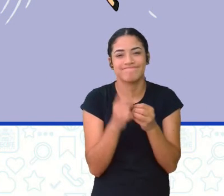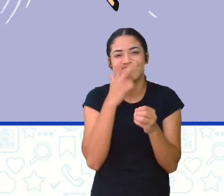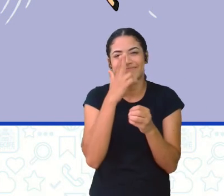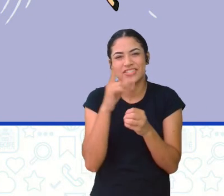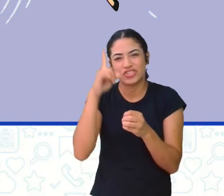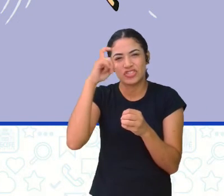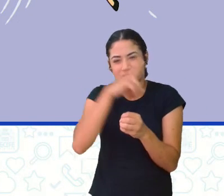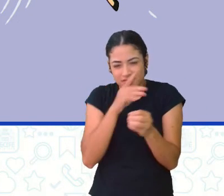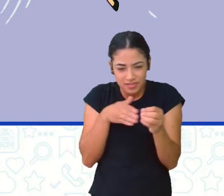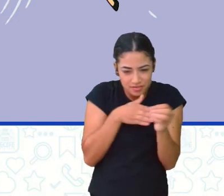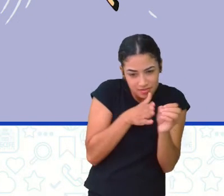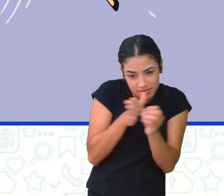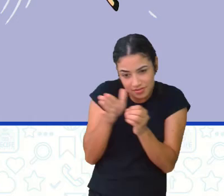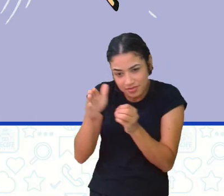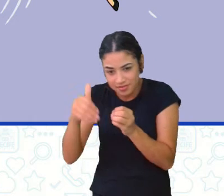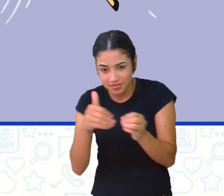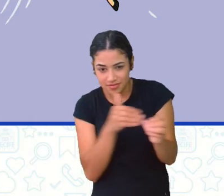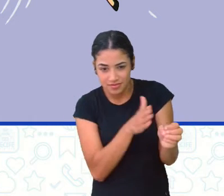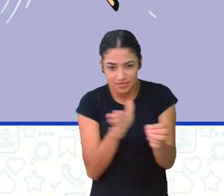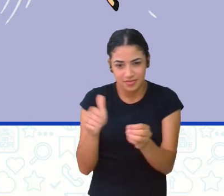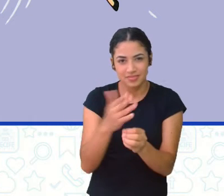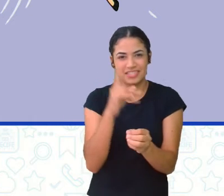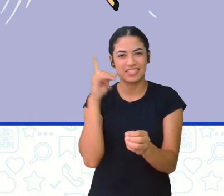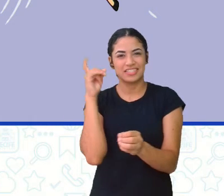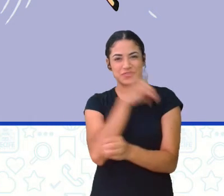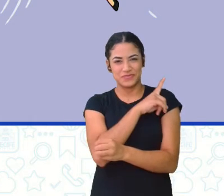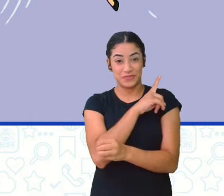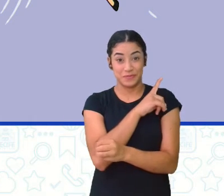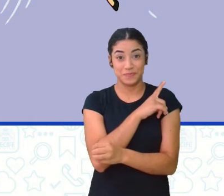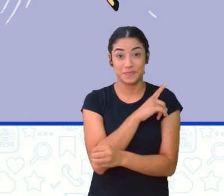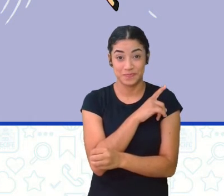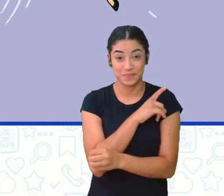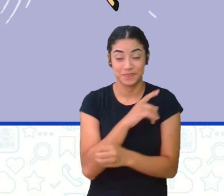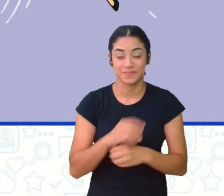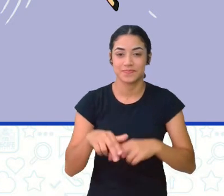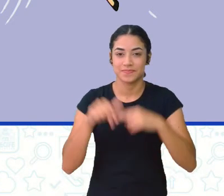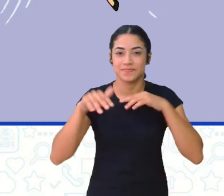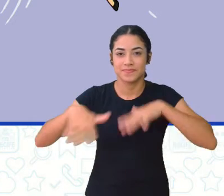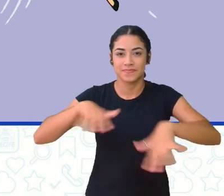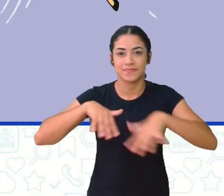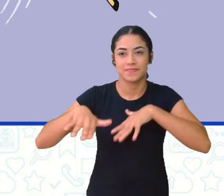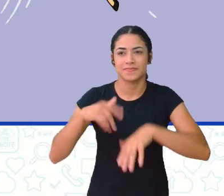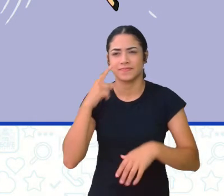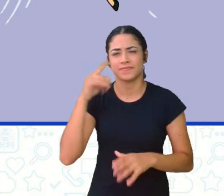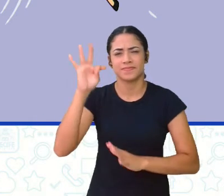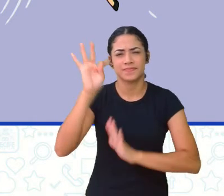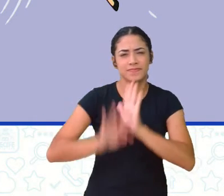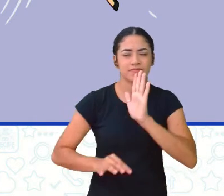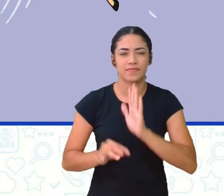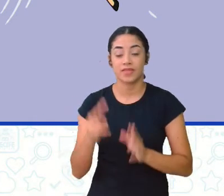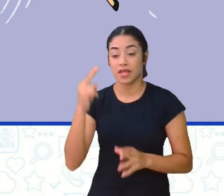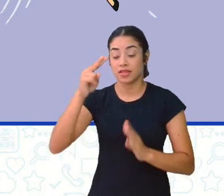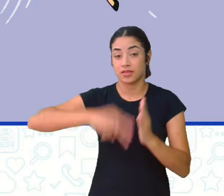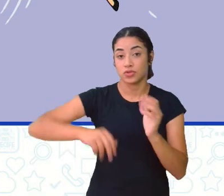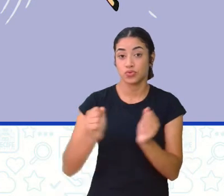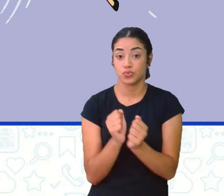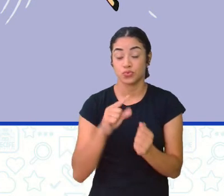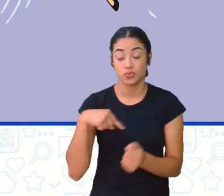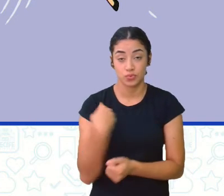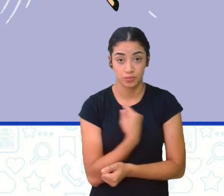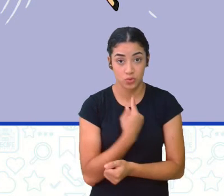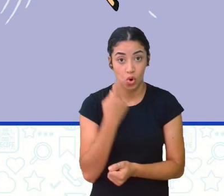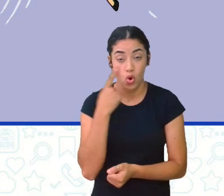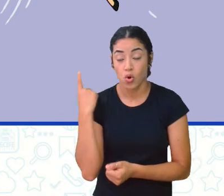em passar essa questão, né, esse movimento. Olha esse texto que está aí, para vocês lerem aí comigo, e a gente entender melhor essa questão